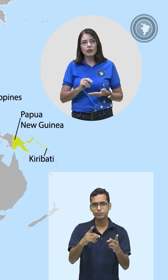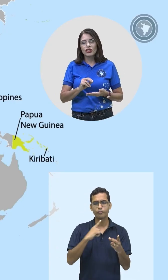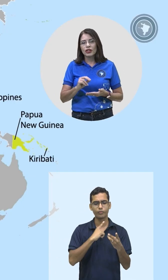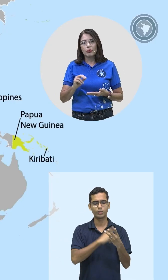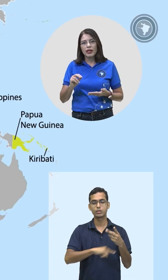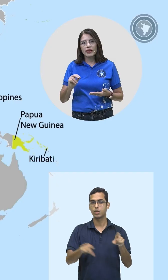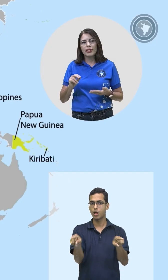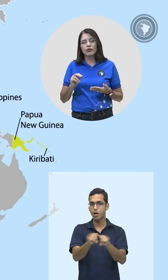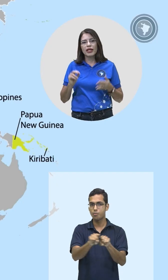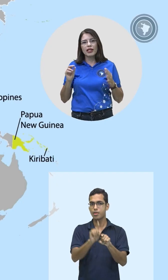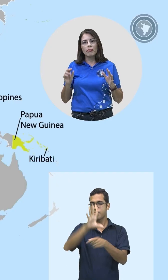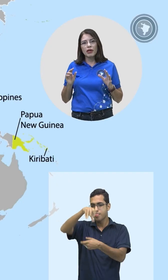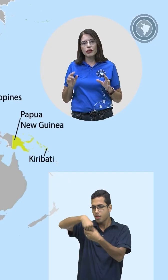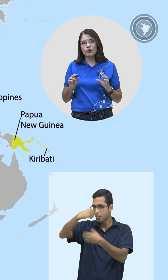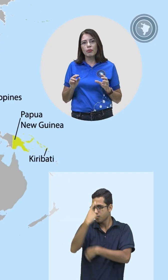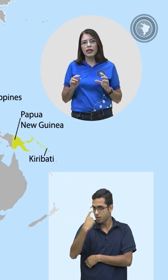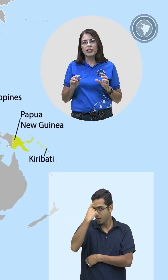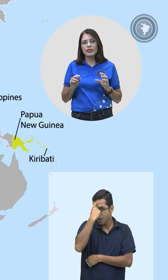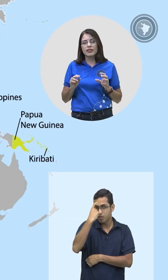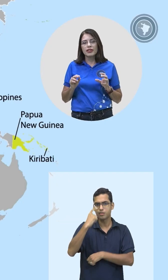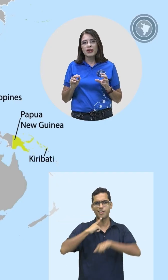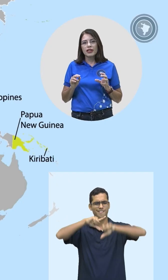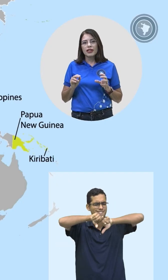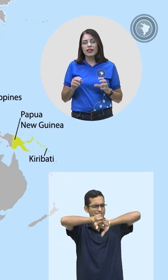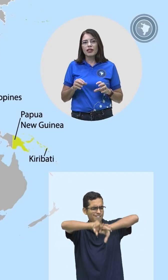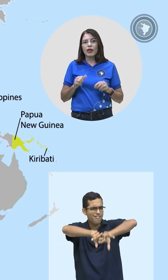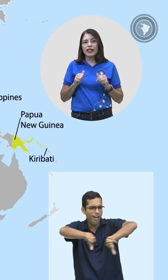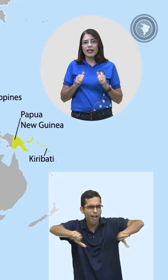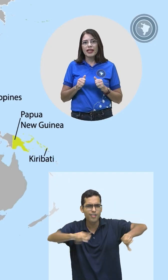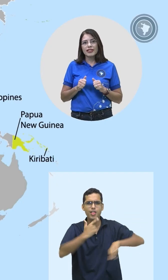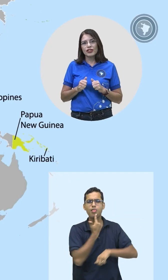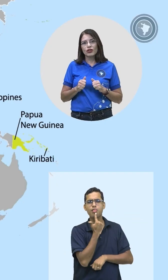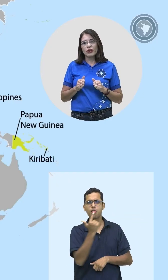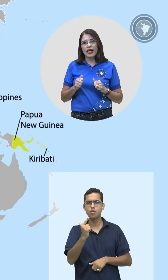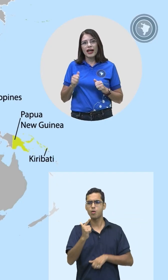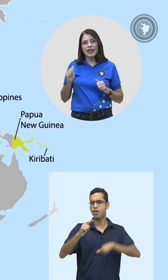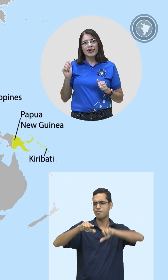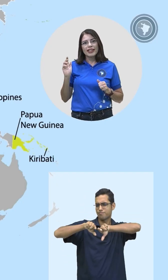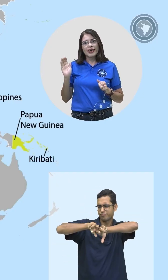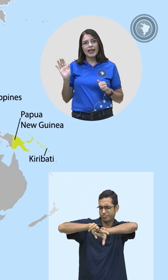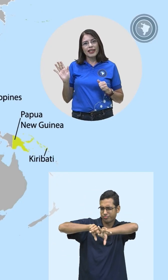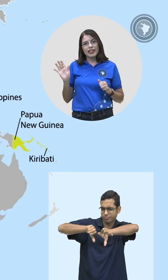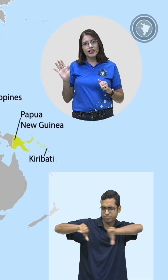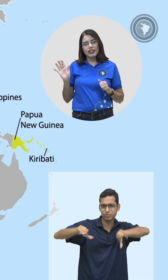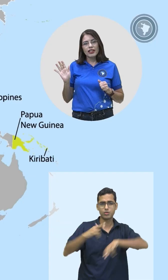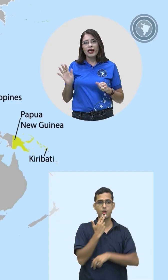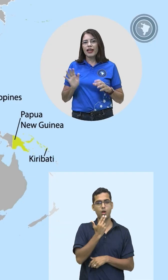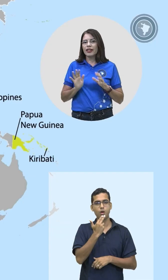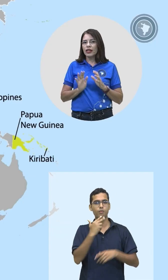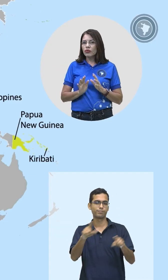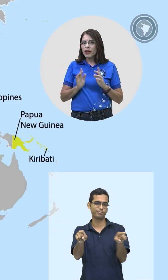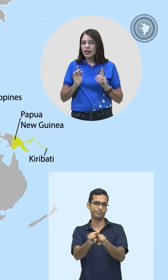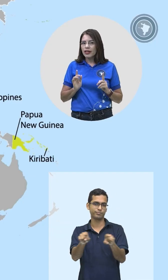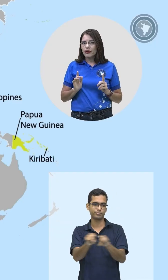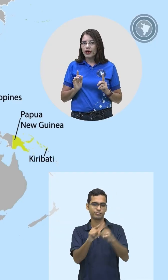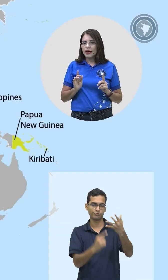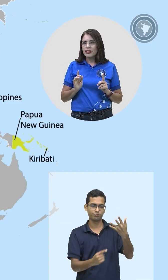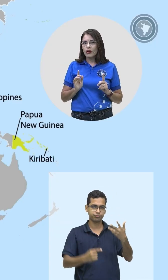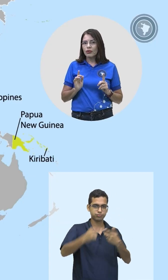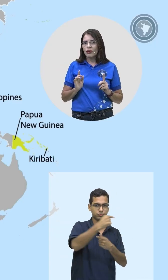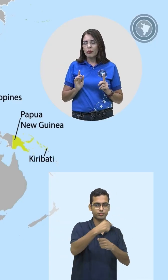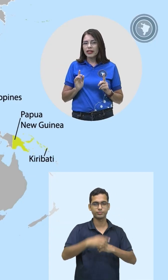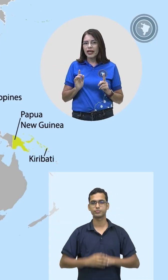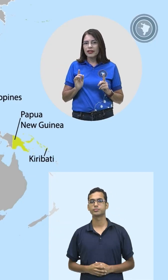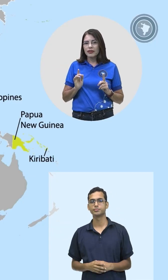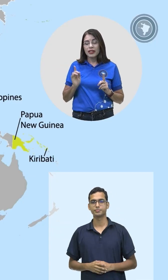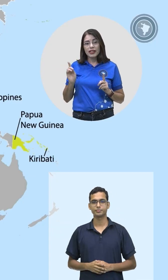outras línguas também dentro daquele mesmo país. Então, é interessante notar que a Índia, ela não tem a língua inglesa